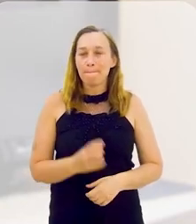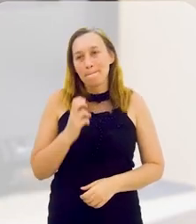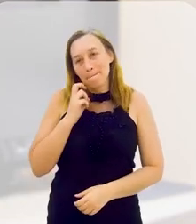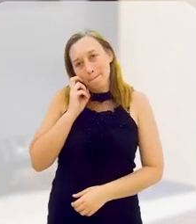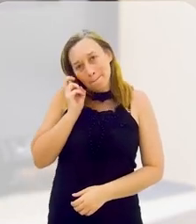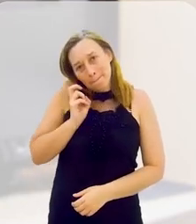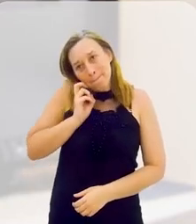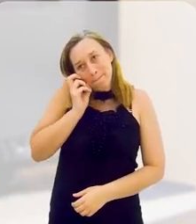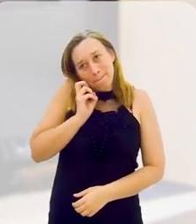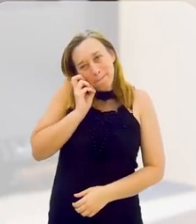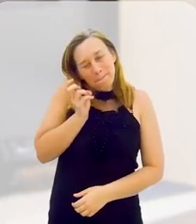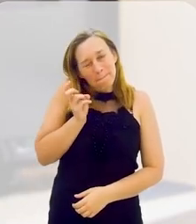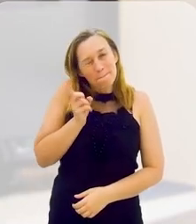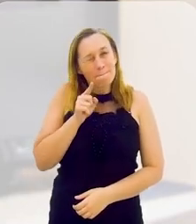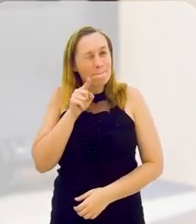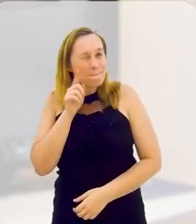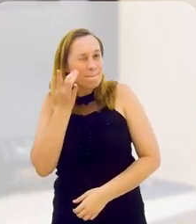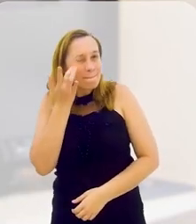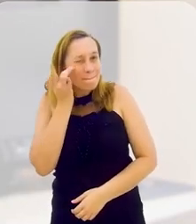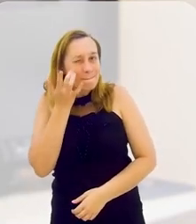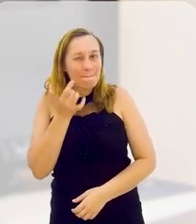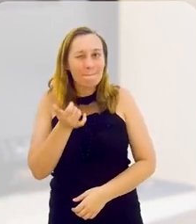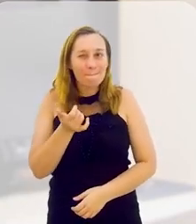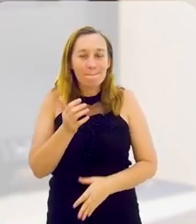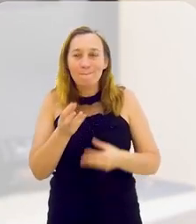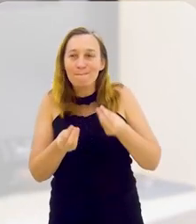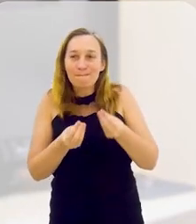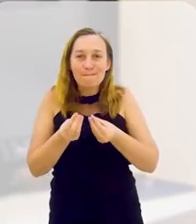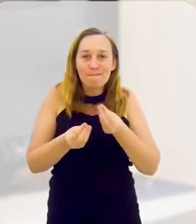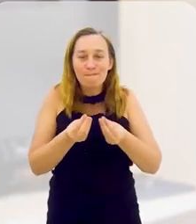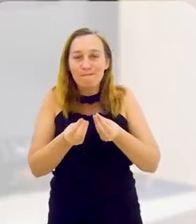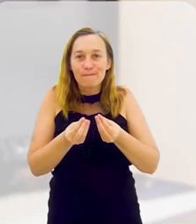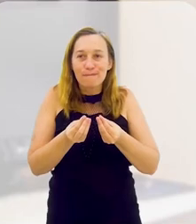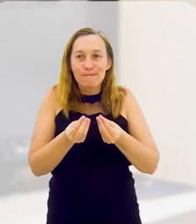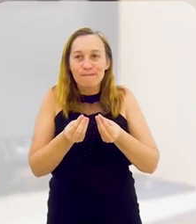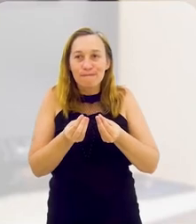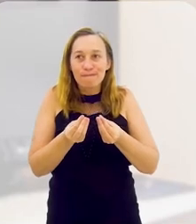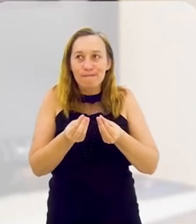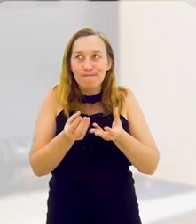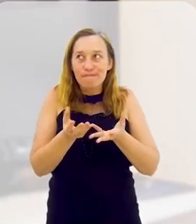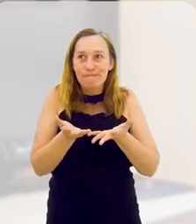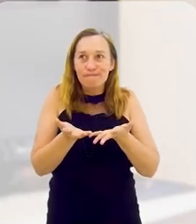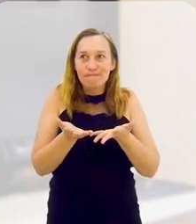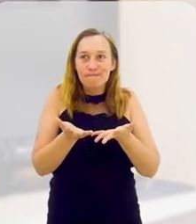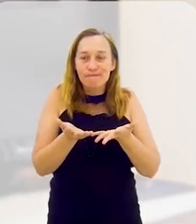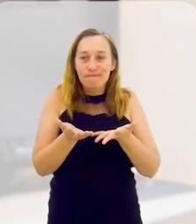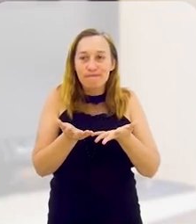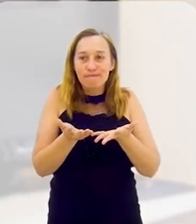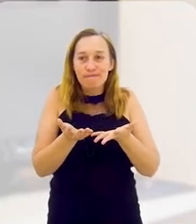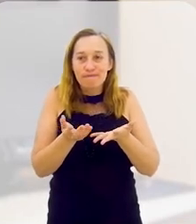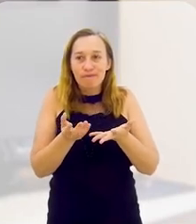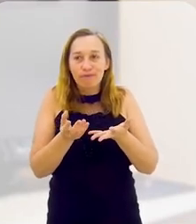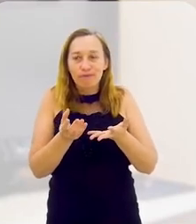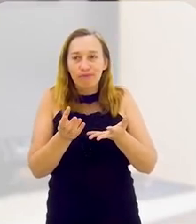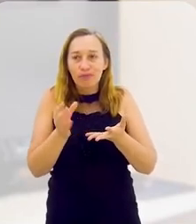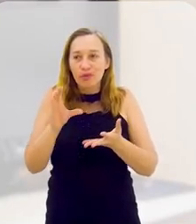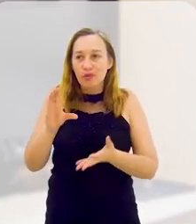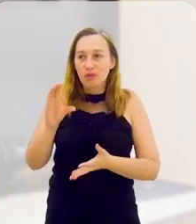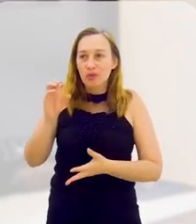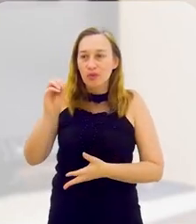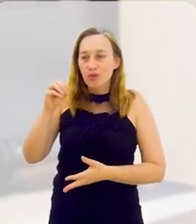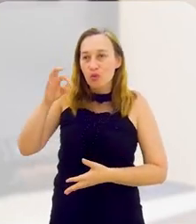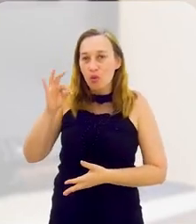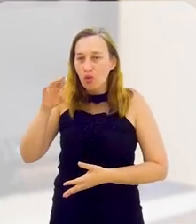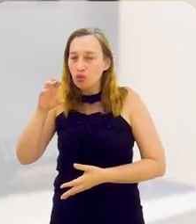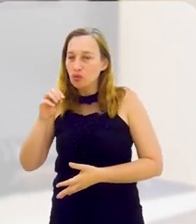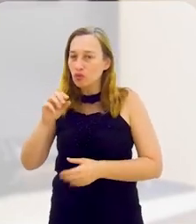E essa timidez, o que que você acha que, qual você acha que era assim, sei lá, o ponto que fazia você